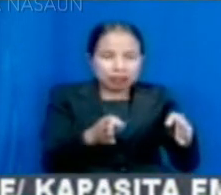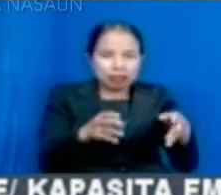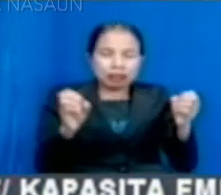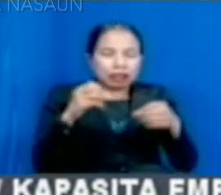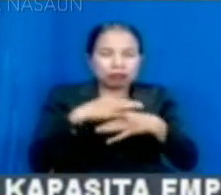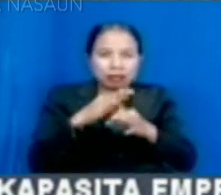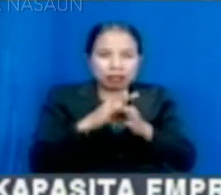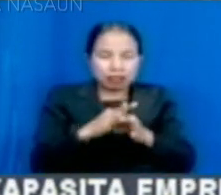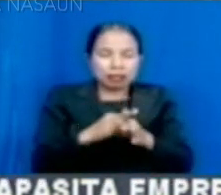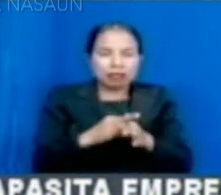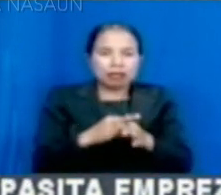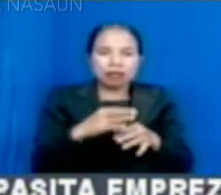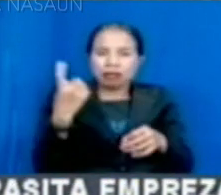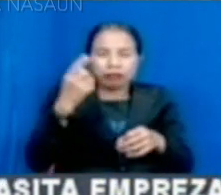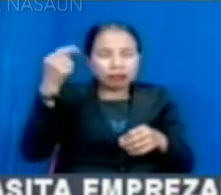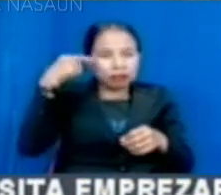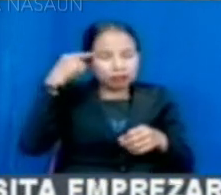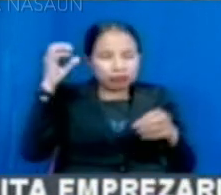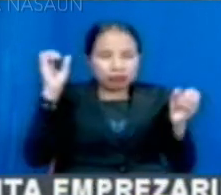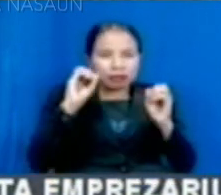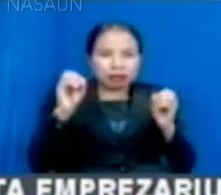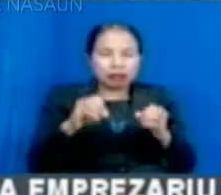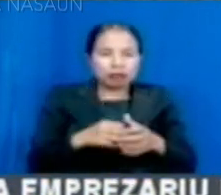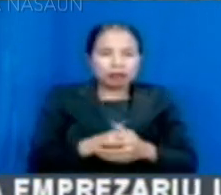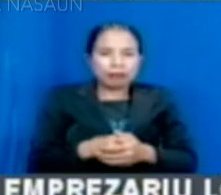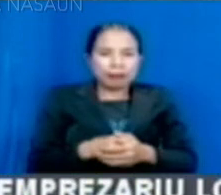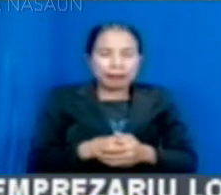normalisa konserteza gubernur selaku ipo ular sula masunaku